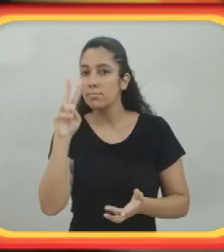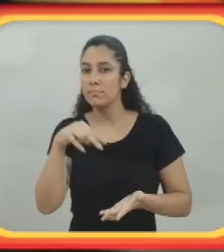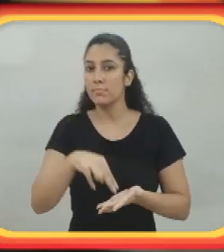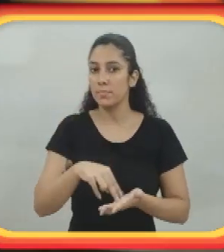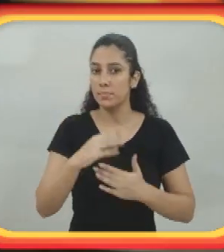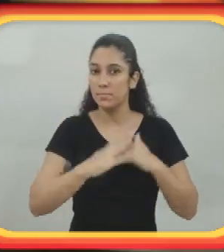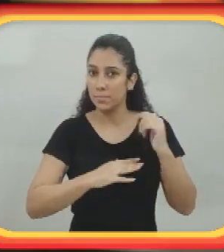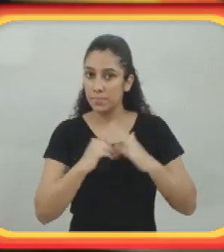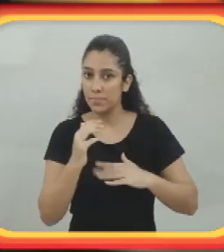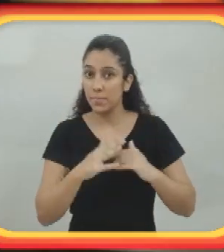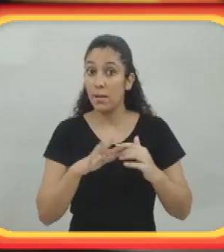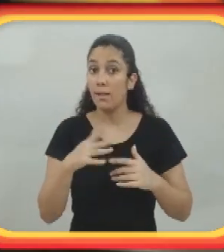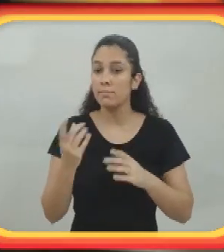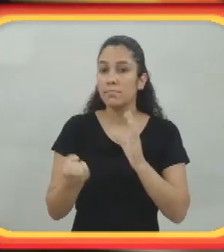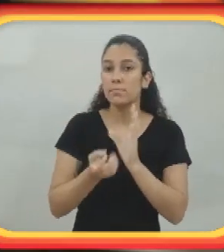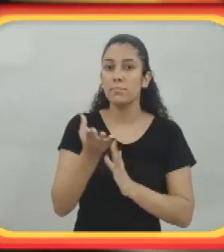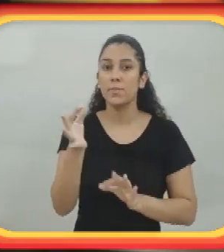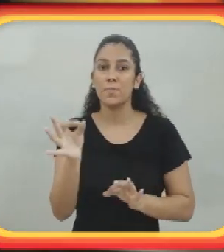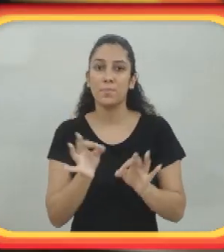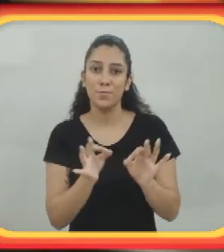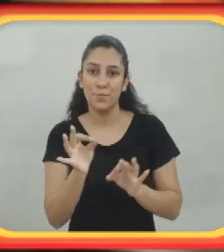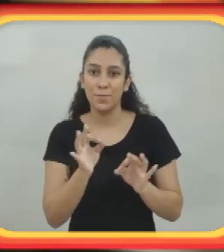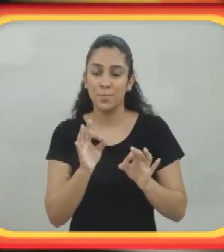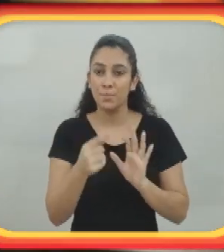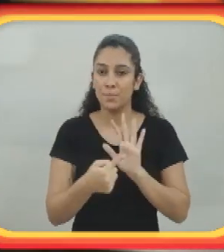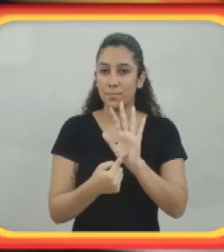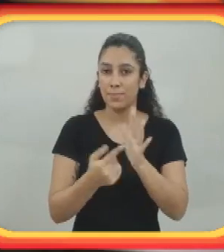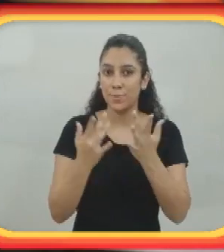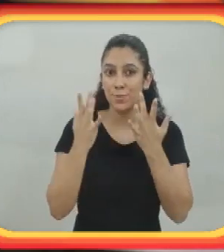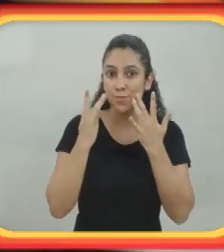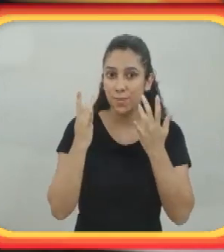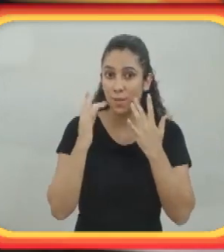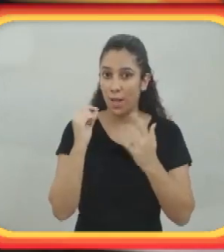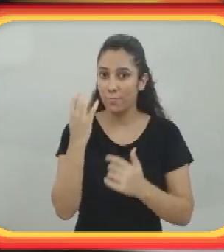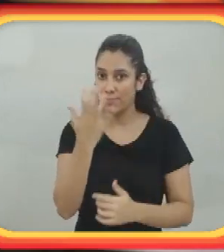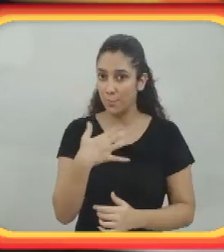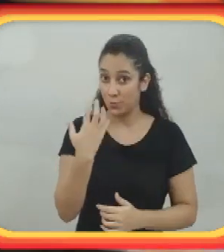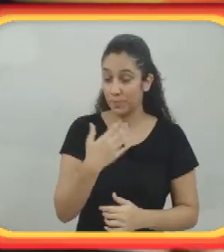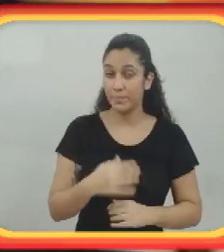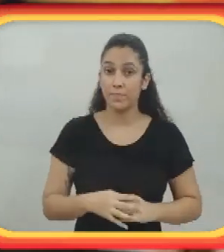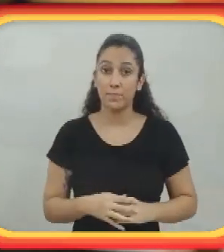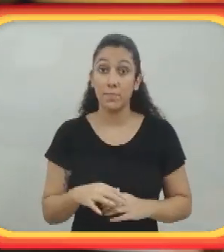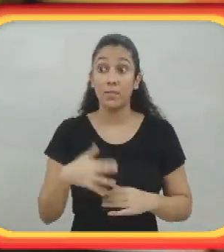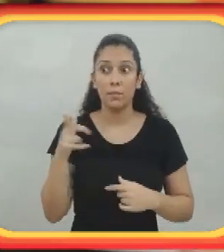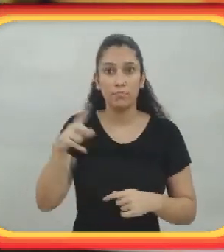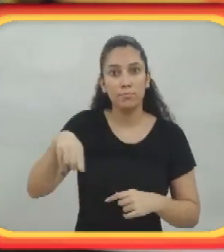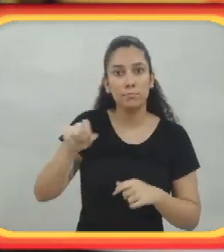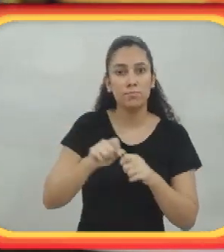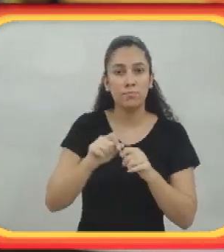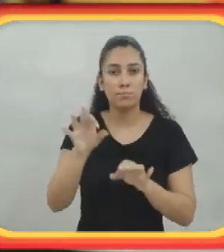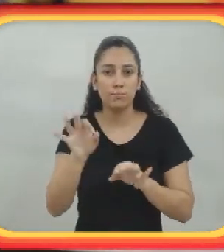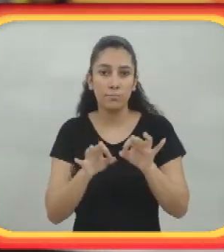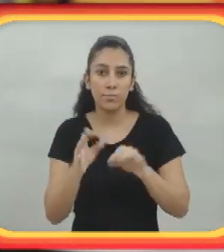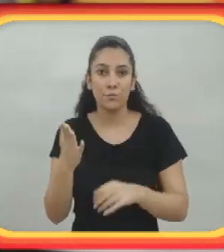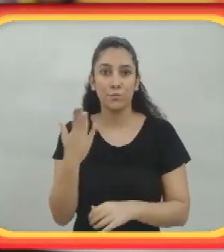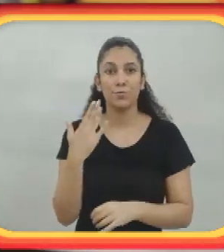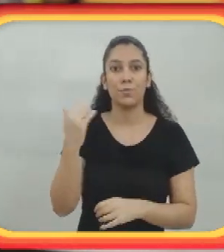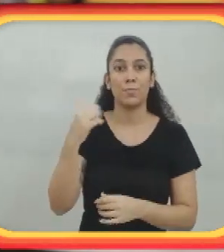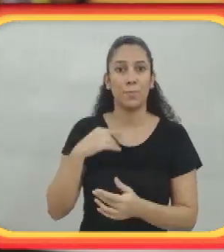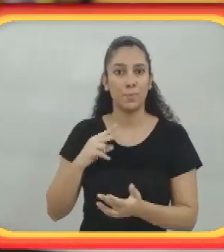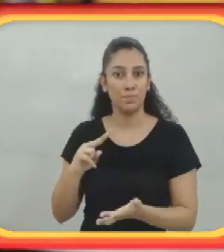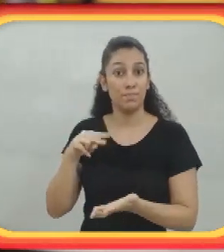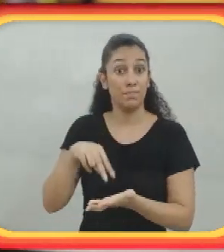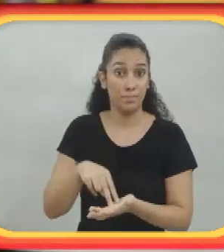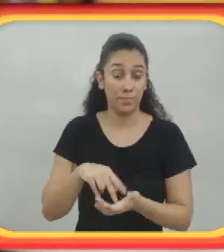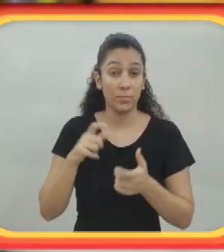no teatro? Eu falei, não, nunca tive a oportunidade de pisar no palco e tal, mas ela